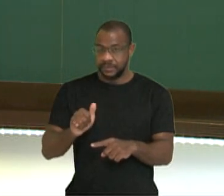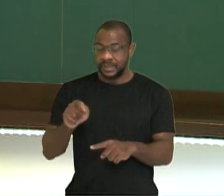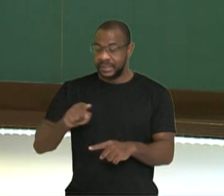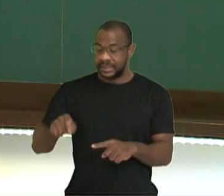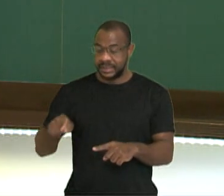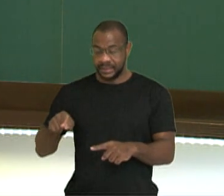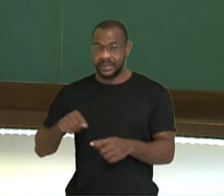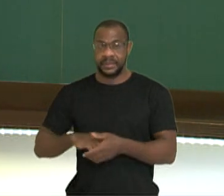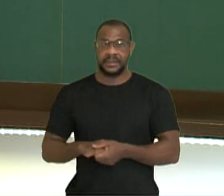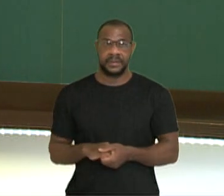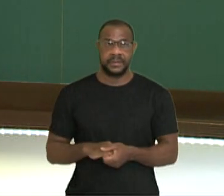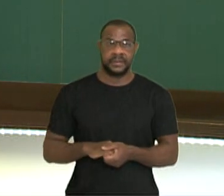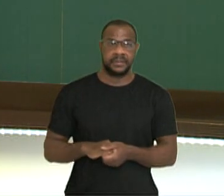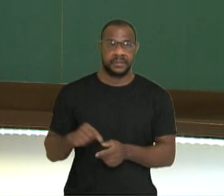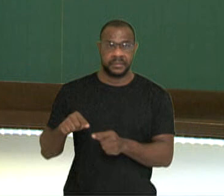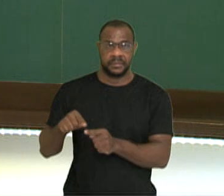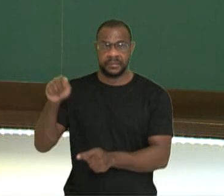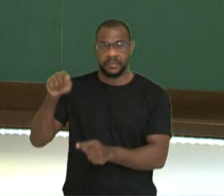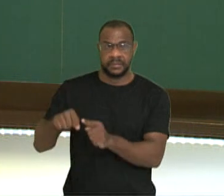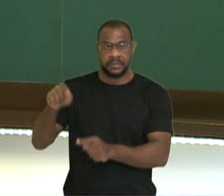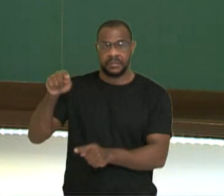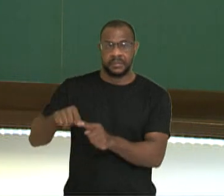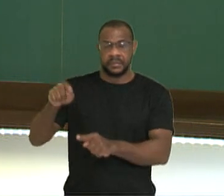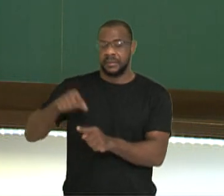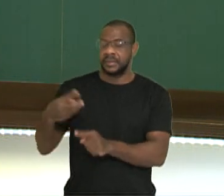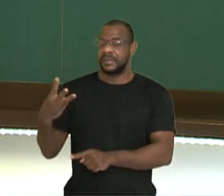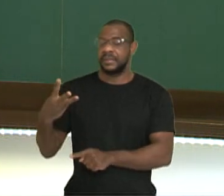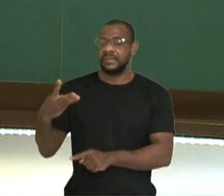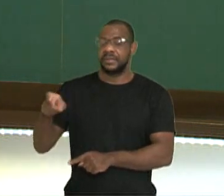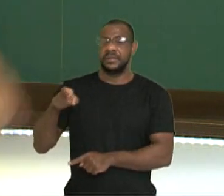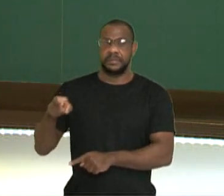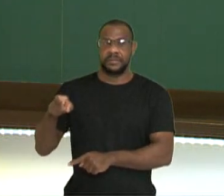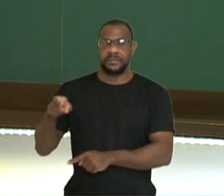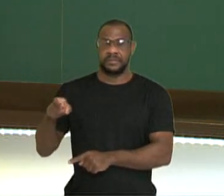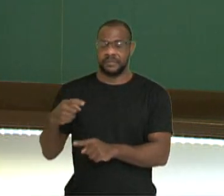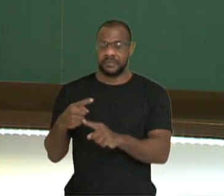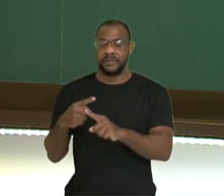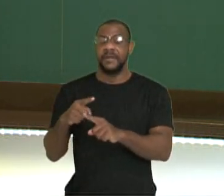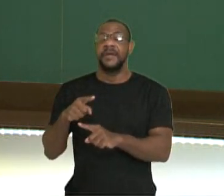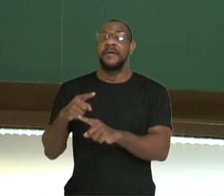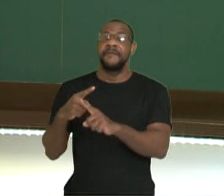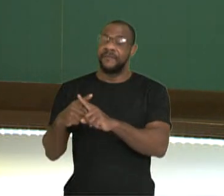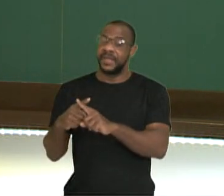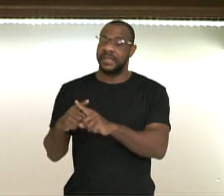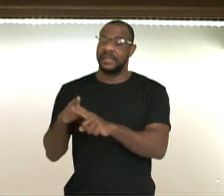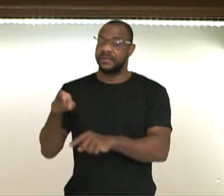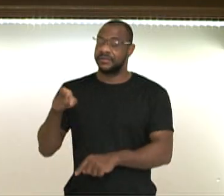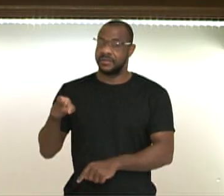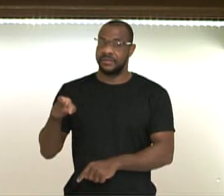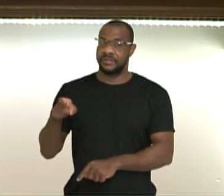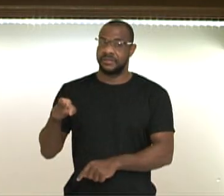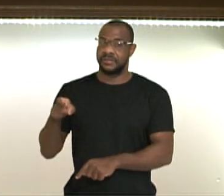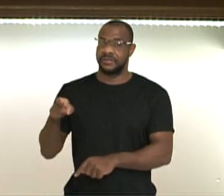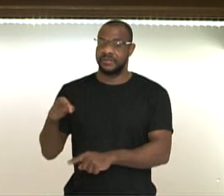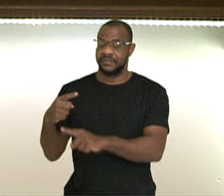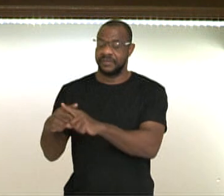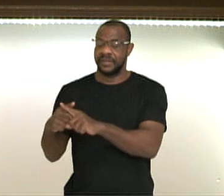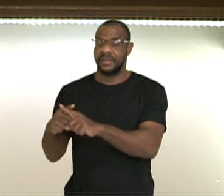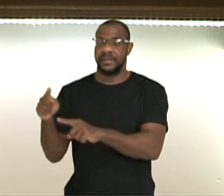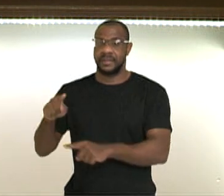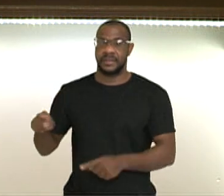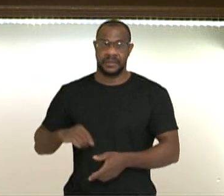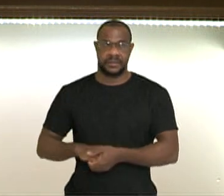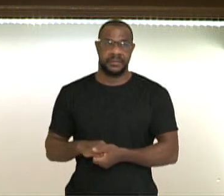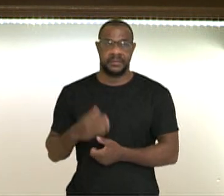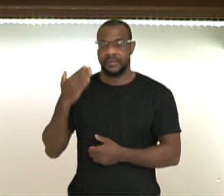maior eu tenho o quê? Eu tenho 3y vezes x vezes z. Então, 3y vezes x